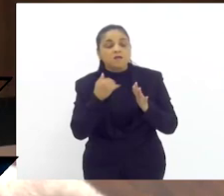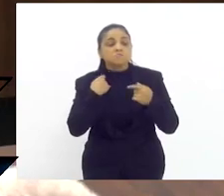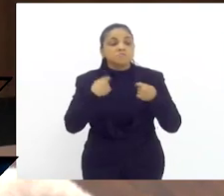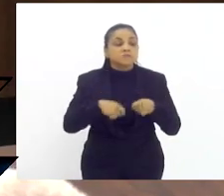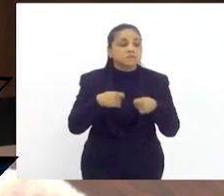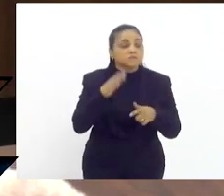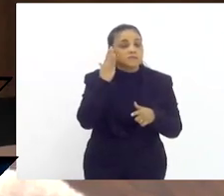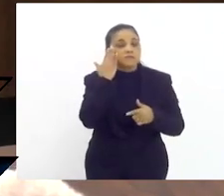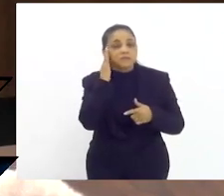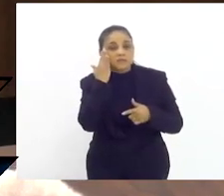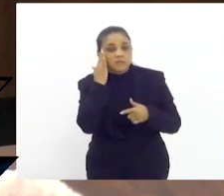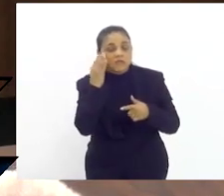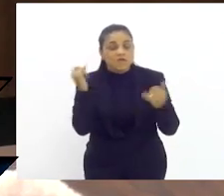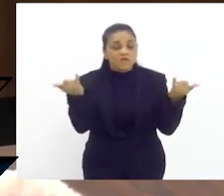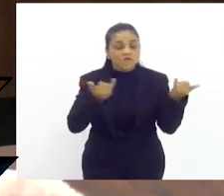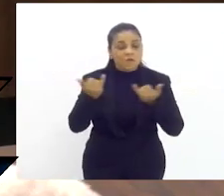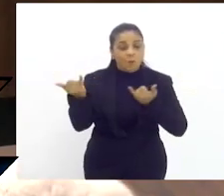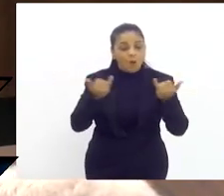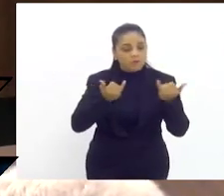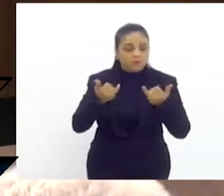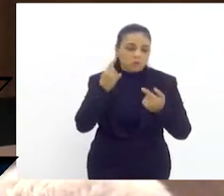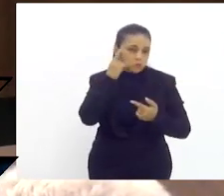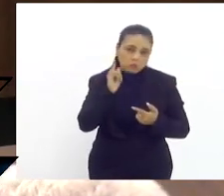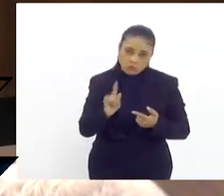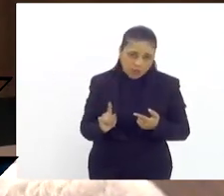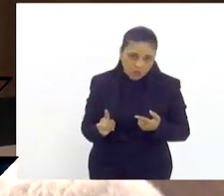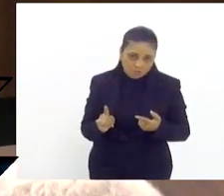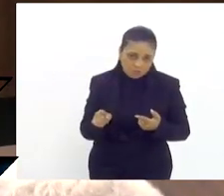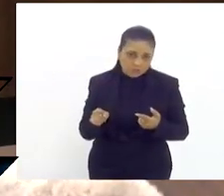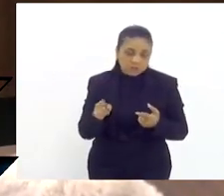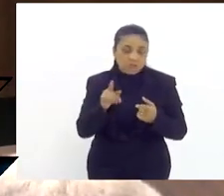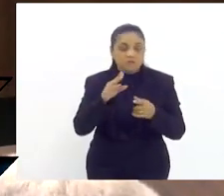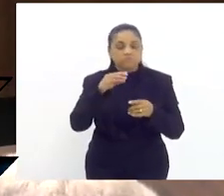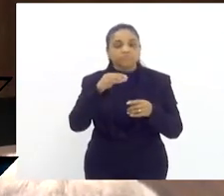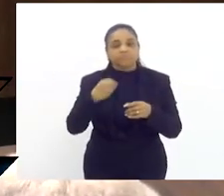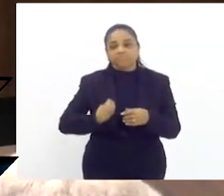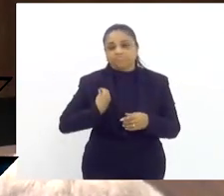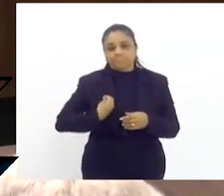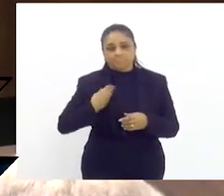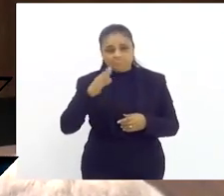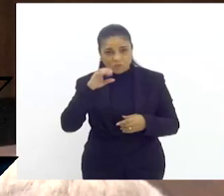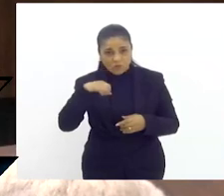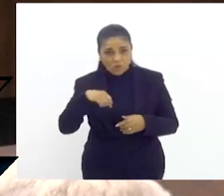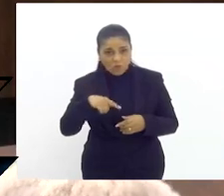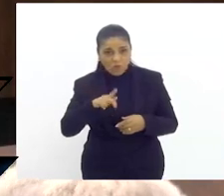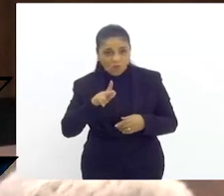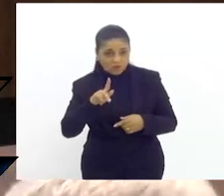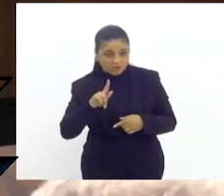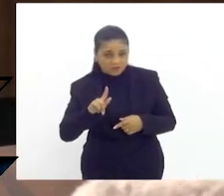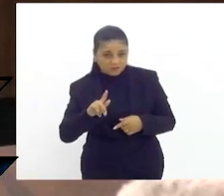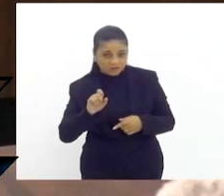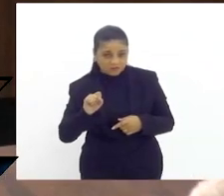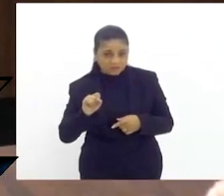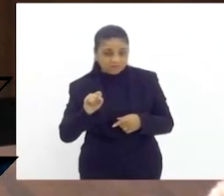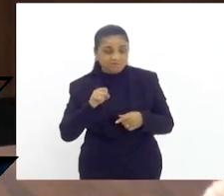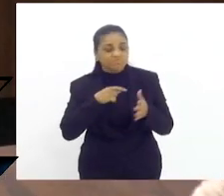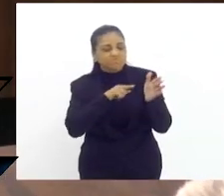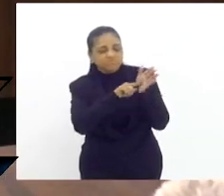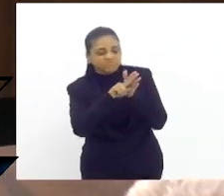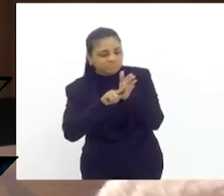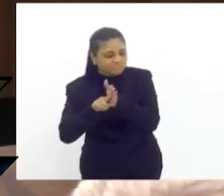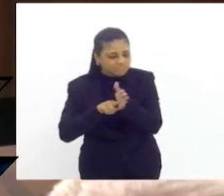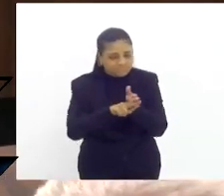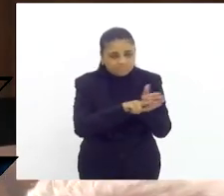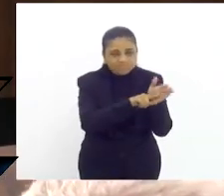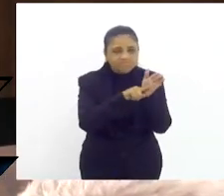pessoas têm a informação da existência dessas ONGs Inclusive a gente precisa estar investigando